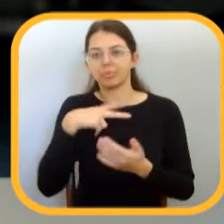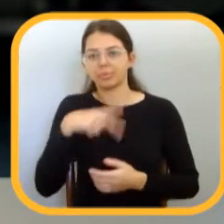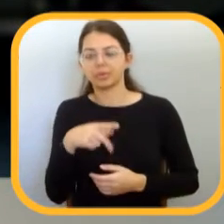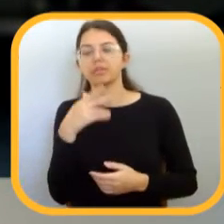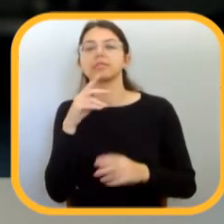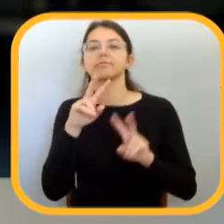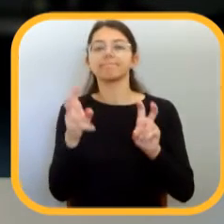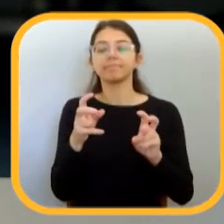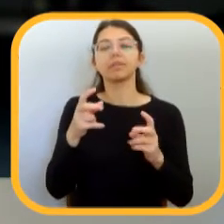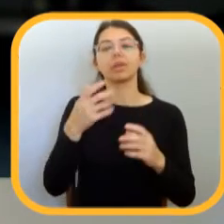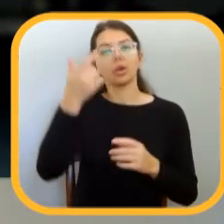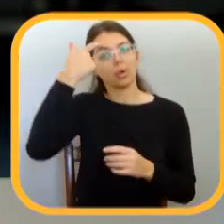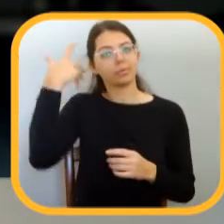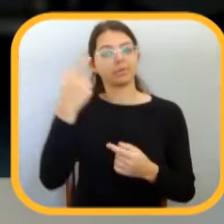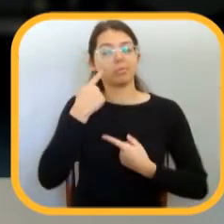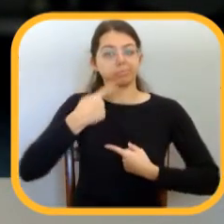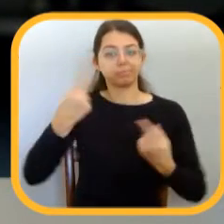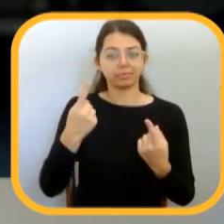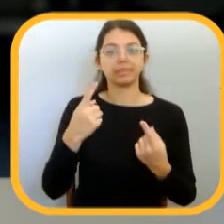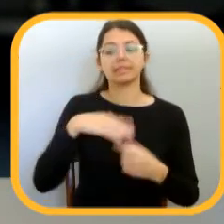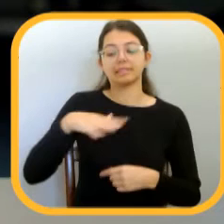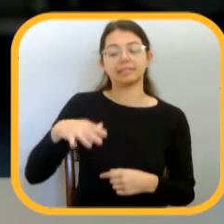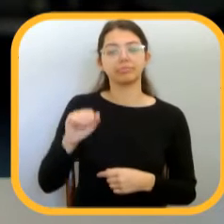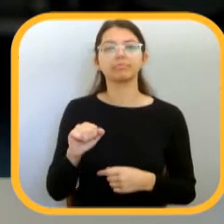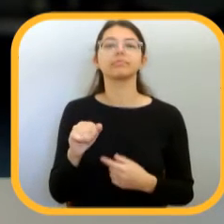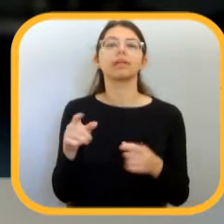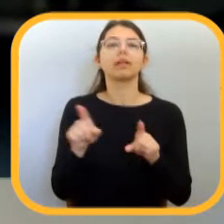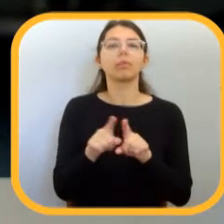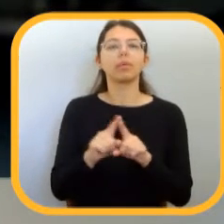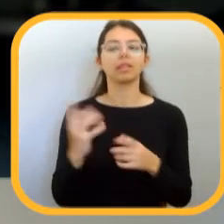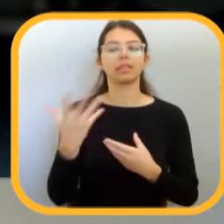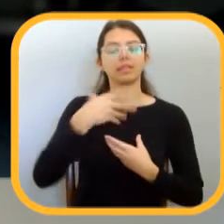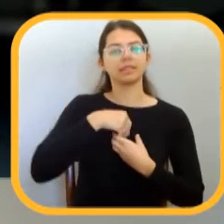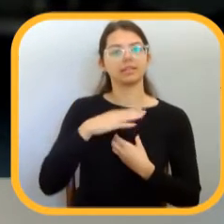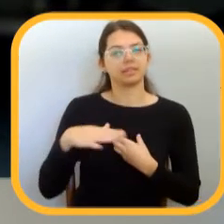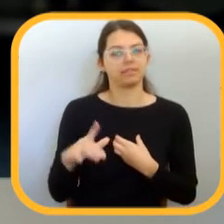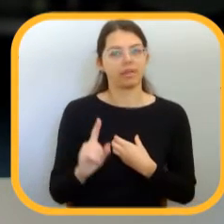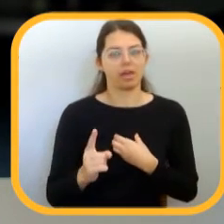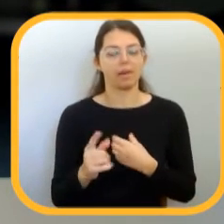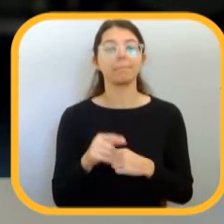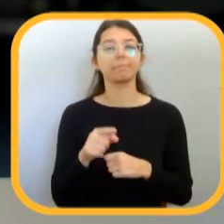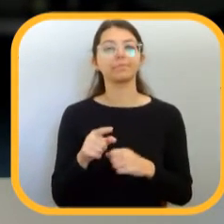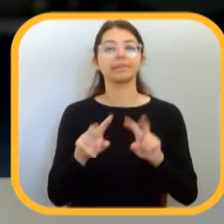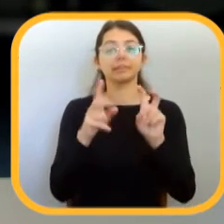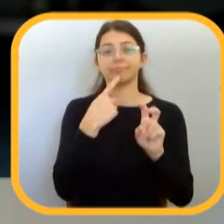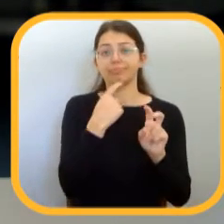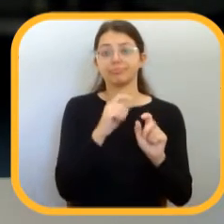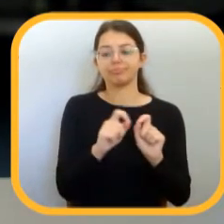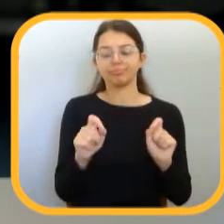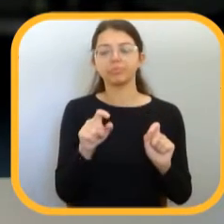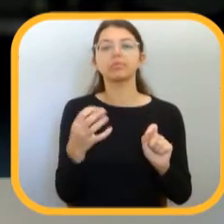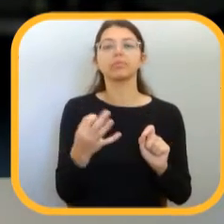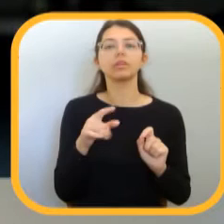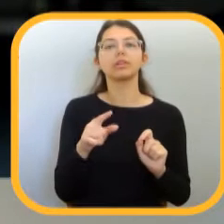of Science, ou compreensão pública de ciência em português, para se referir à noção de literacia científica. Esta expressão inglesa